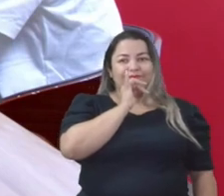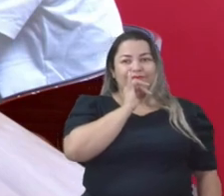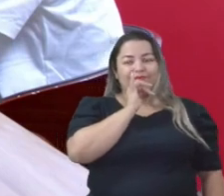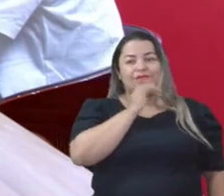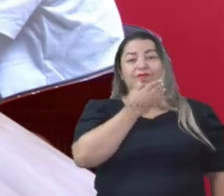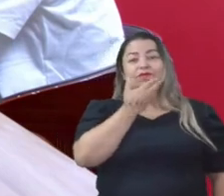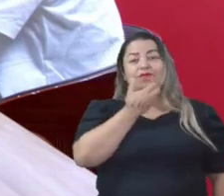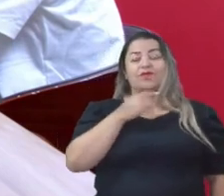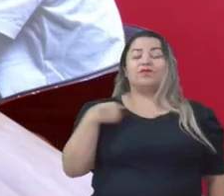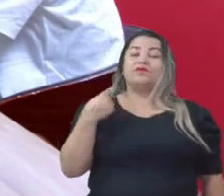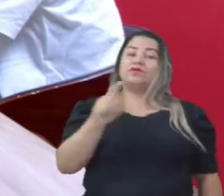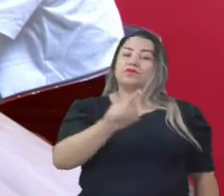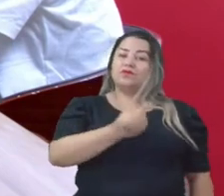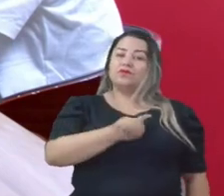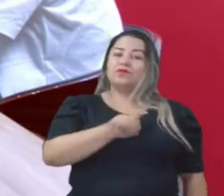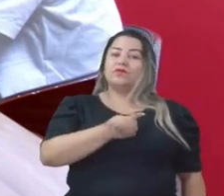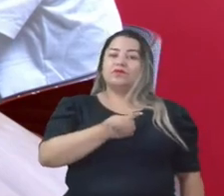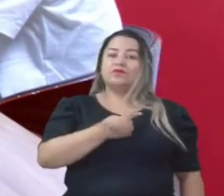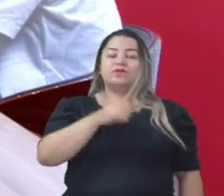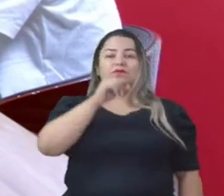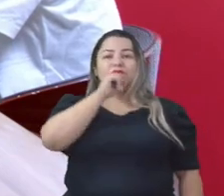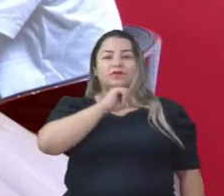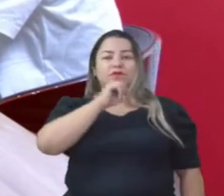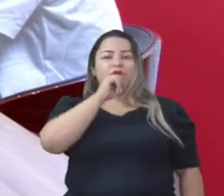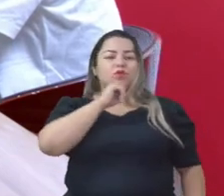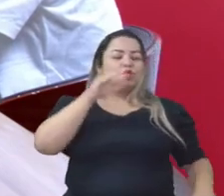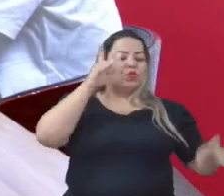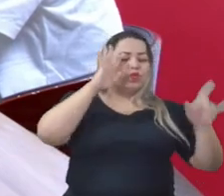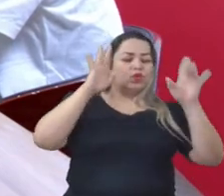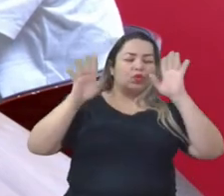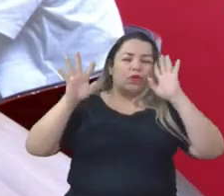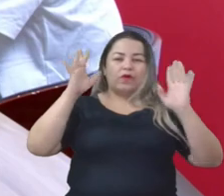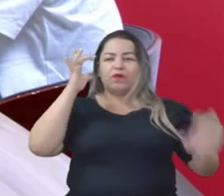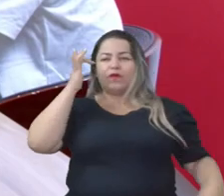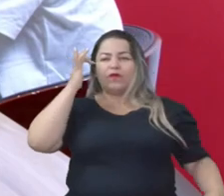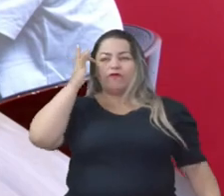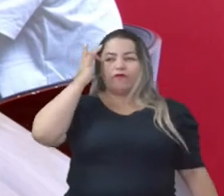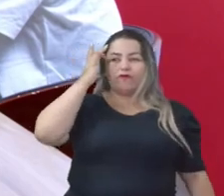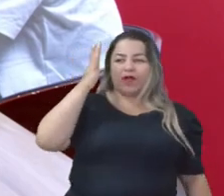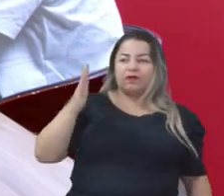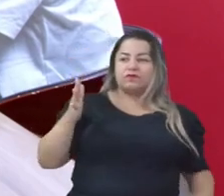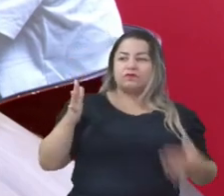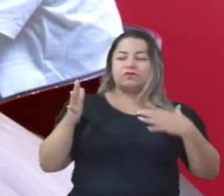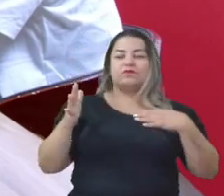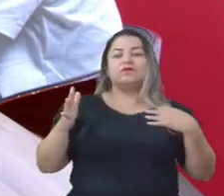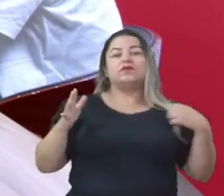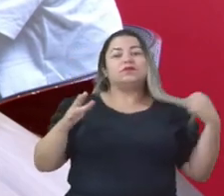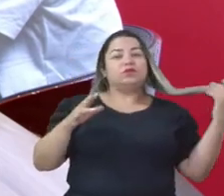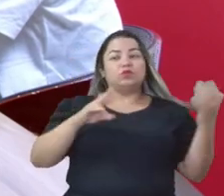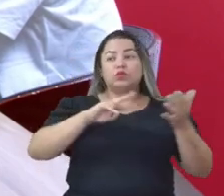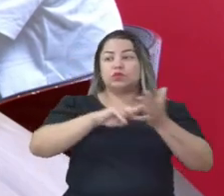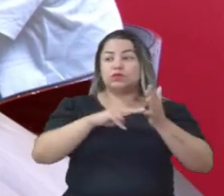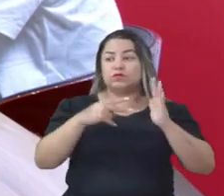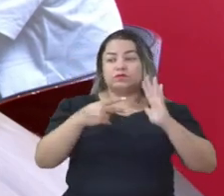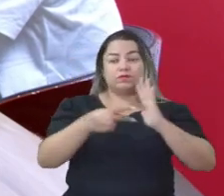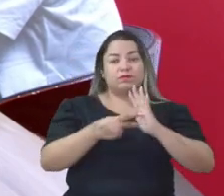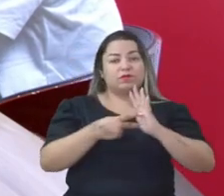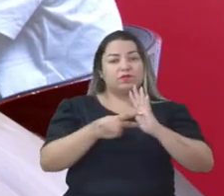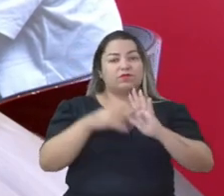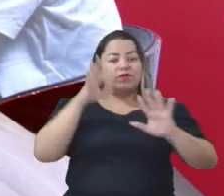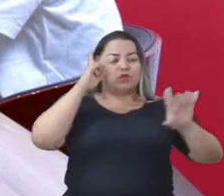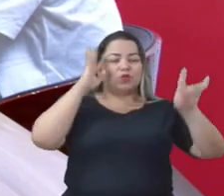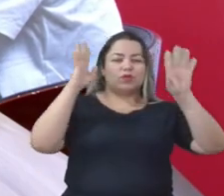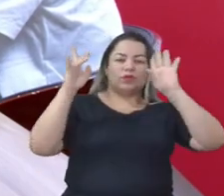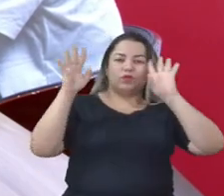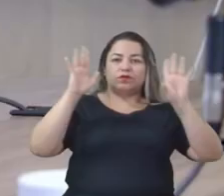Os nossos anciões, eles sonham a todo momento, eles têm uma facilidade em sonhar muito grande. E nesse sentido, eles ficam sonhando e